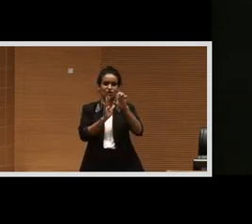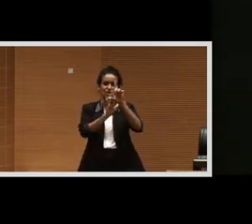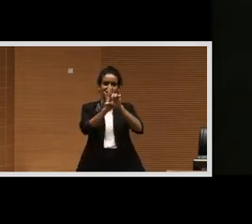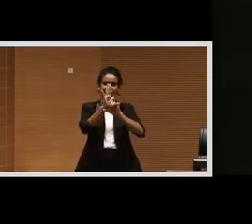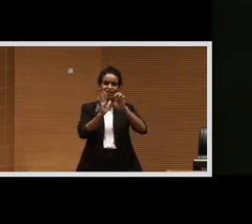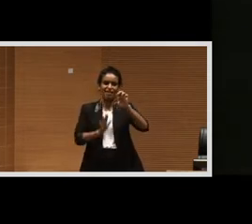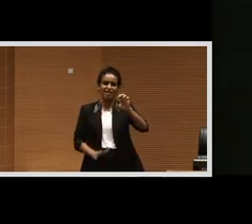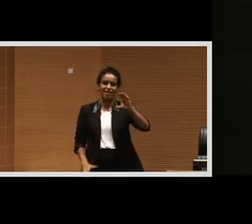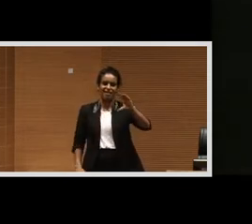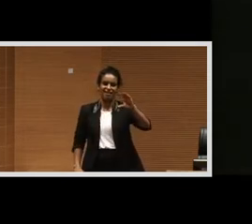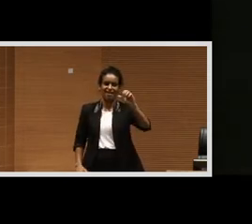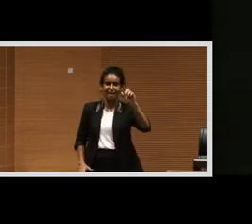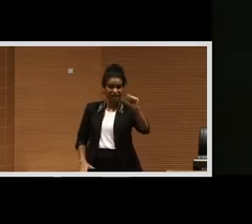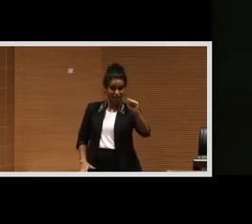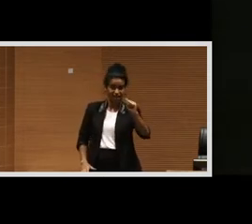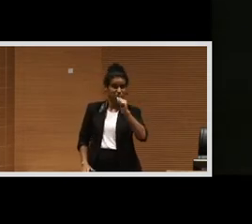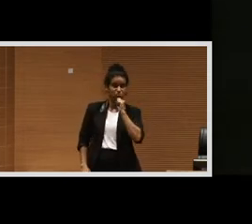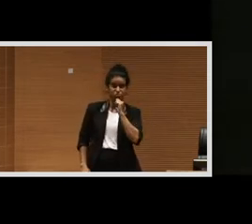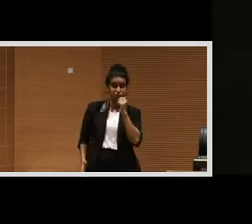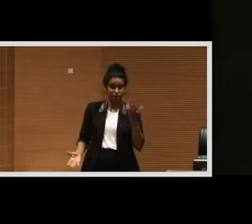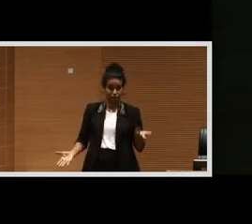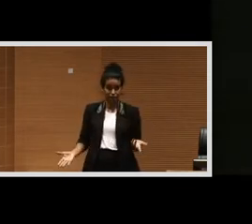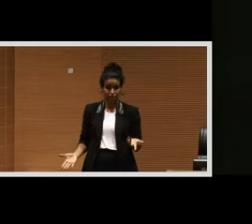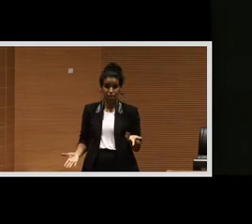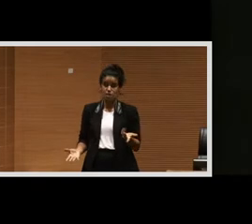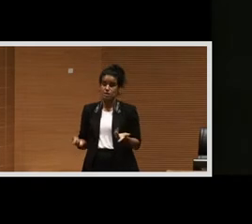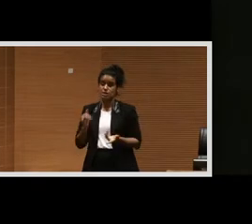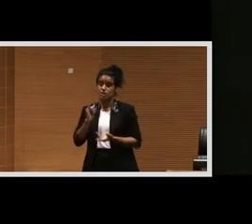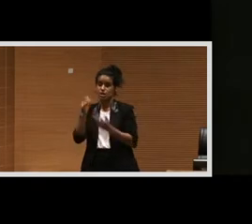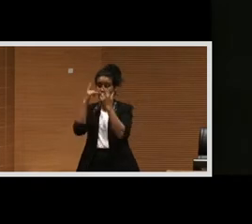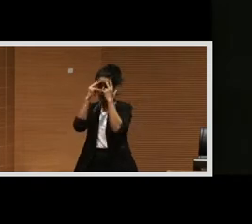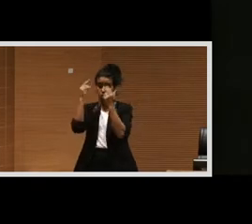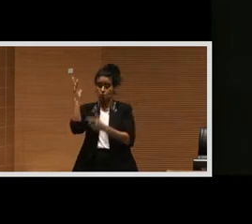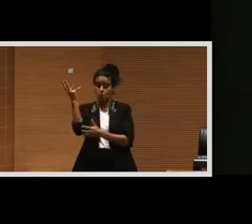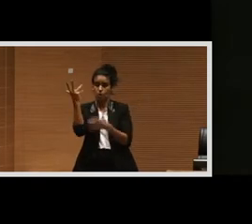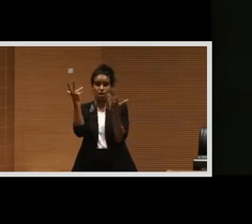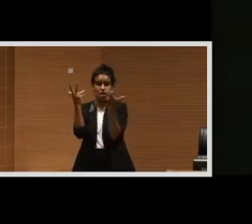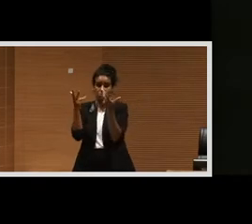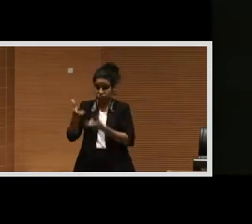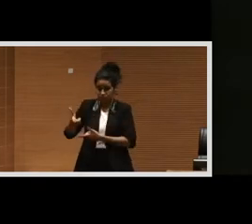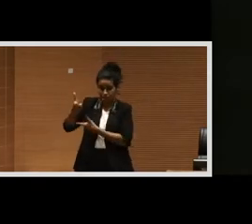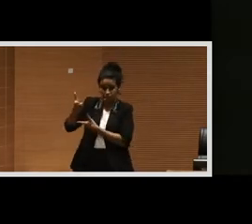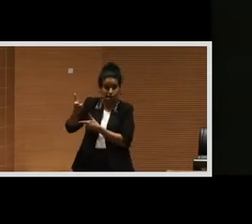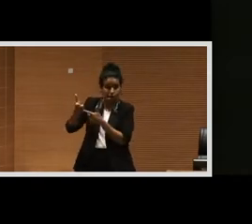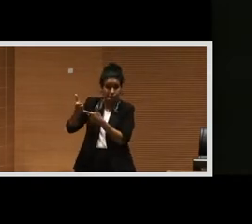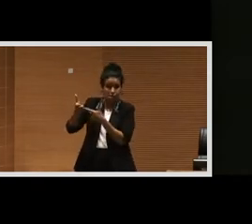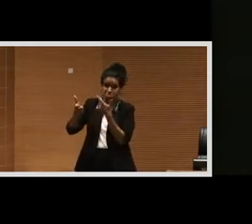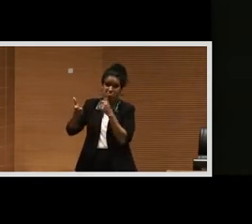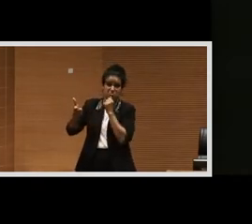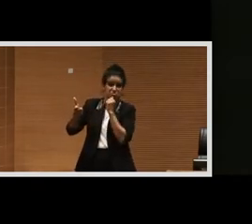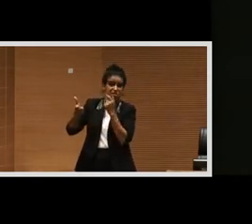No mundo da natureza não existe tortura. No mundo da natureza não existe arma.